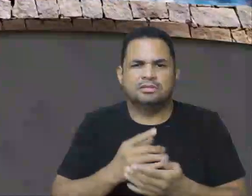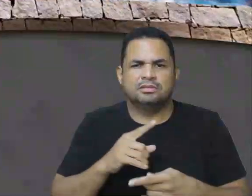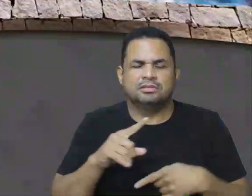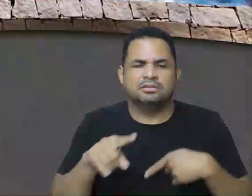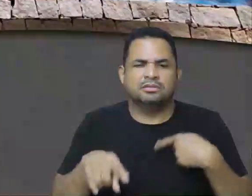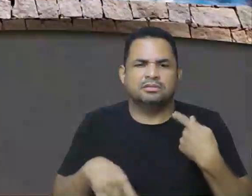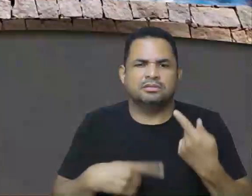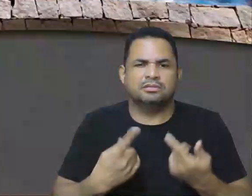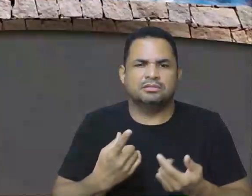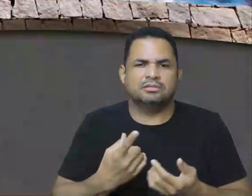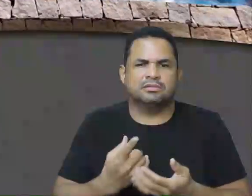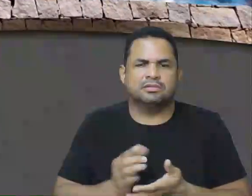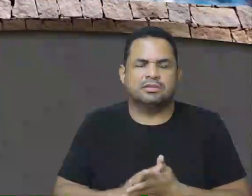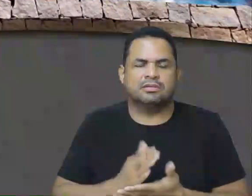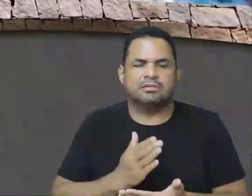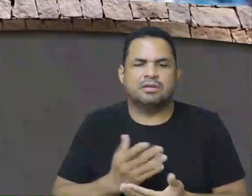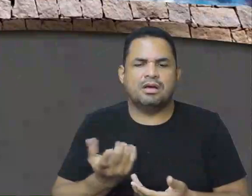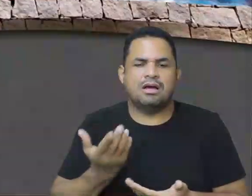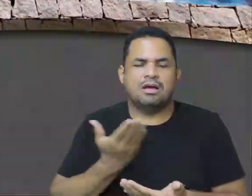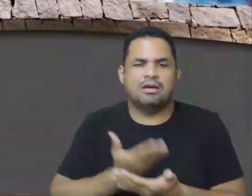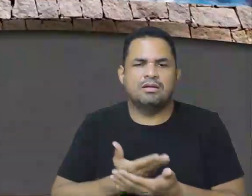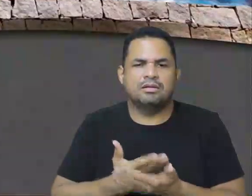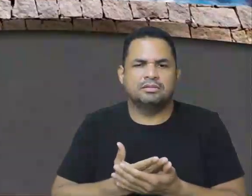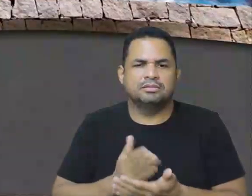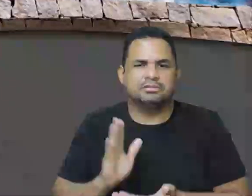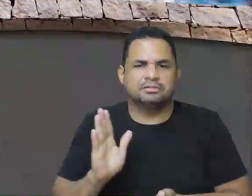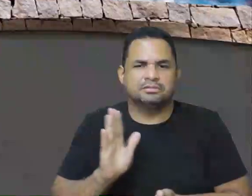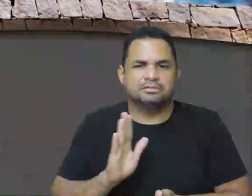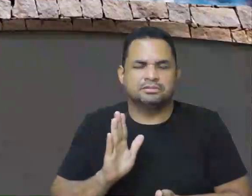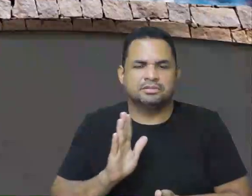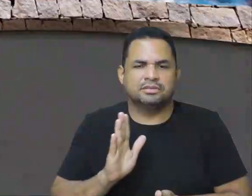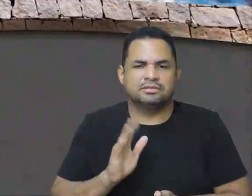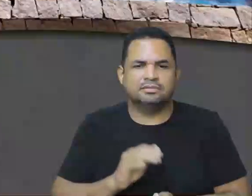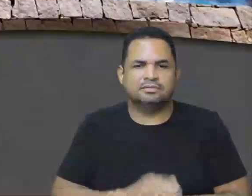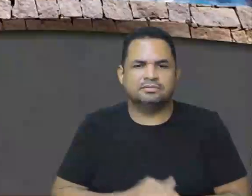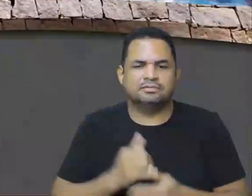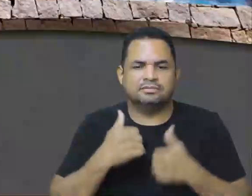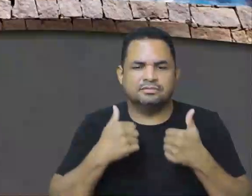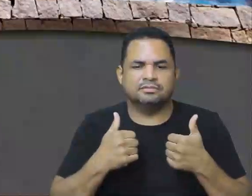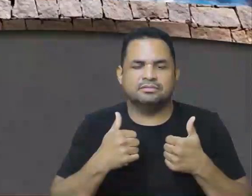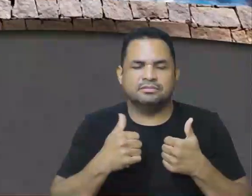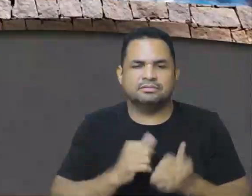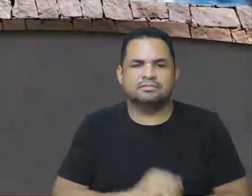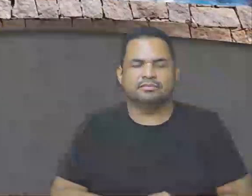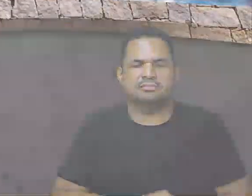e retornamos aí na próxima aula. Até mais, turma. Tchau. Valeu.